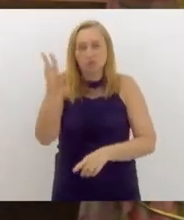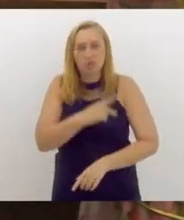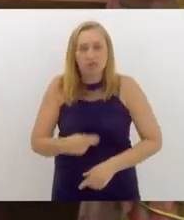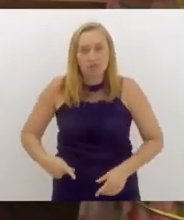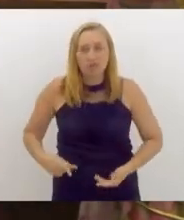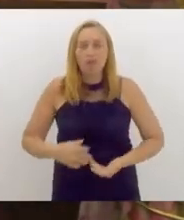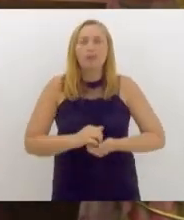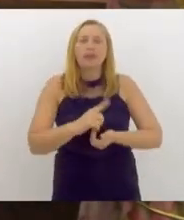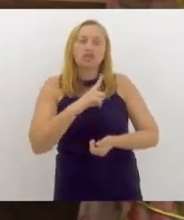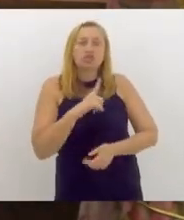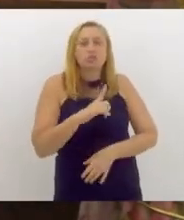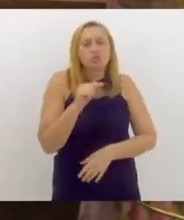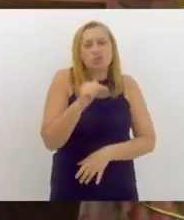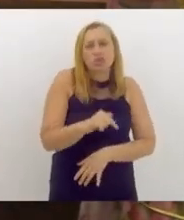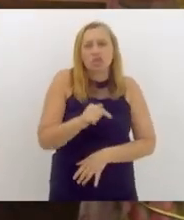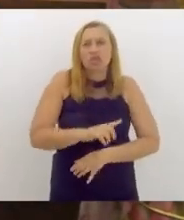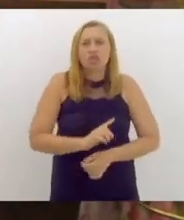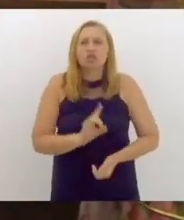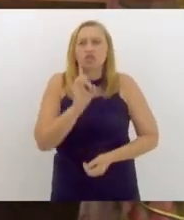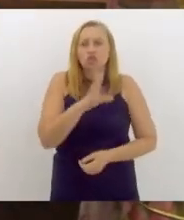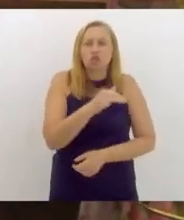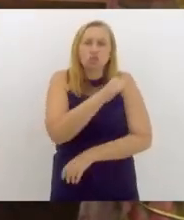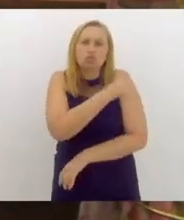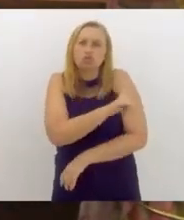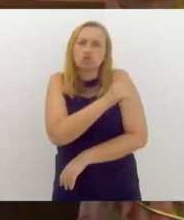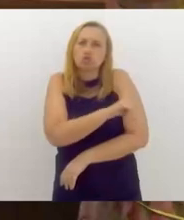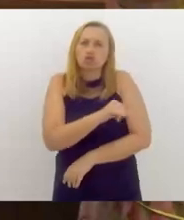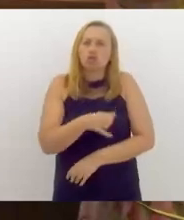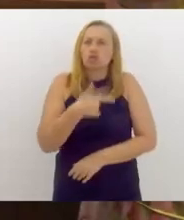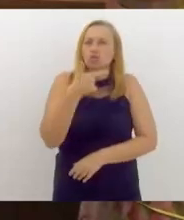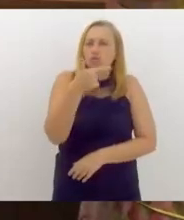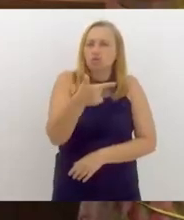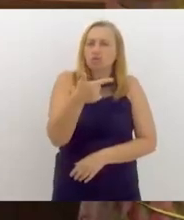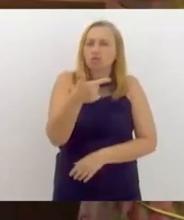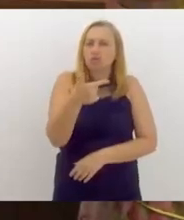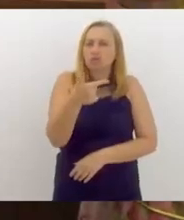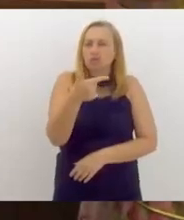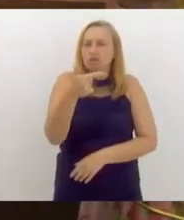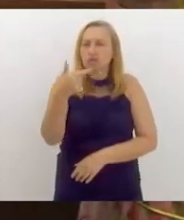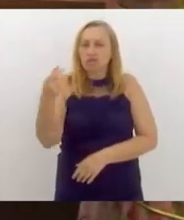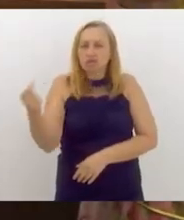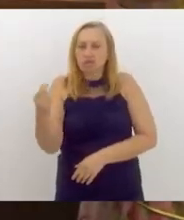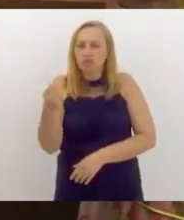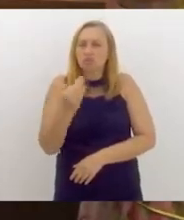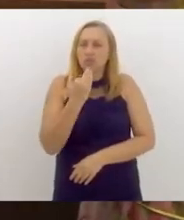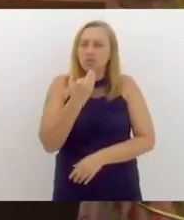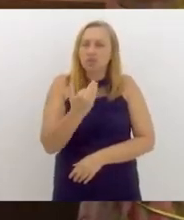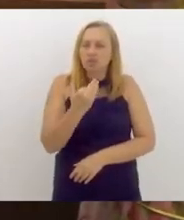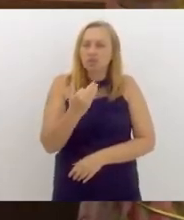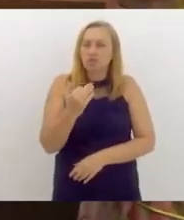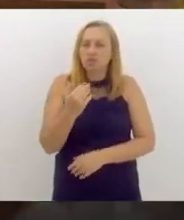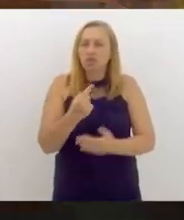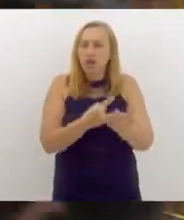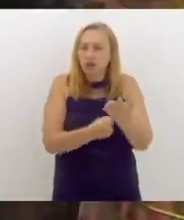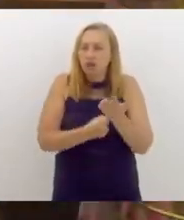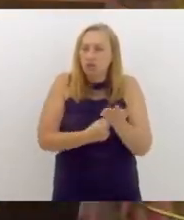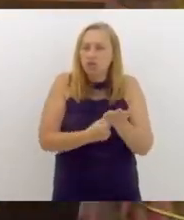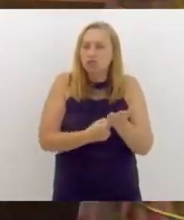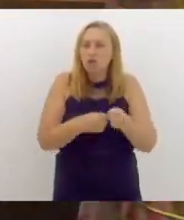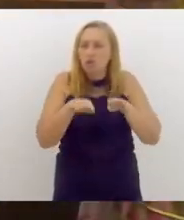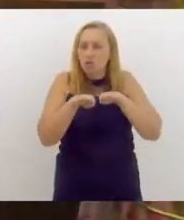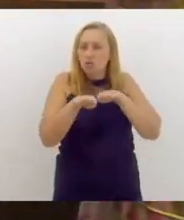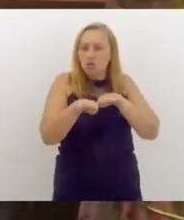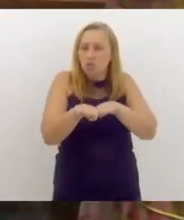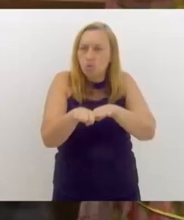que tivemos aqui, só no Rio de Janeiro, 200 ocorrências de ruas inundadas, avenidas